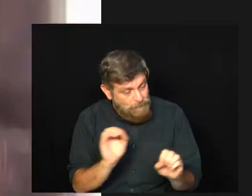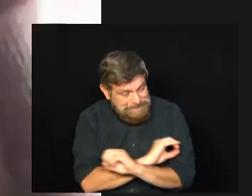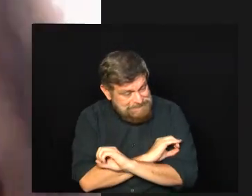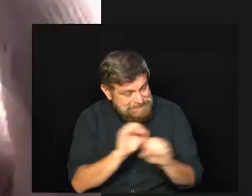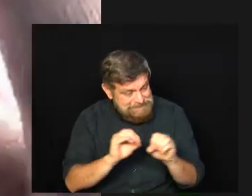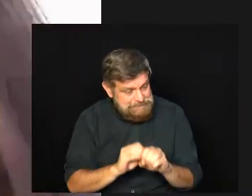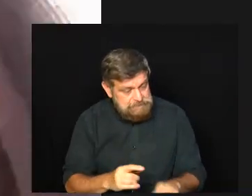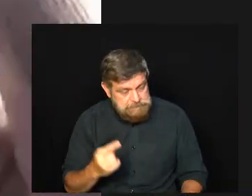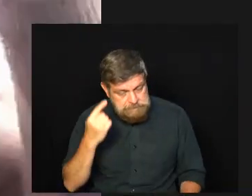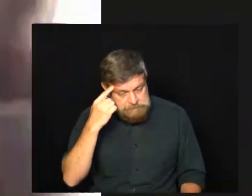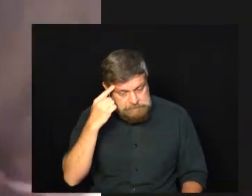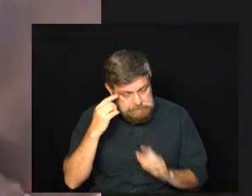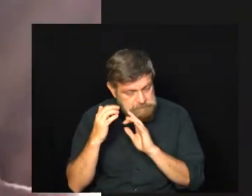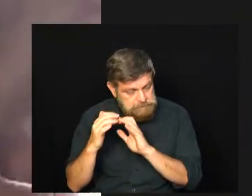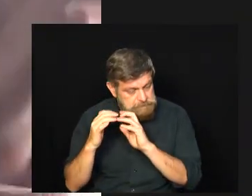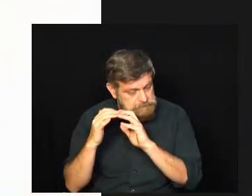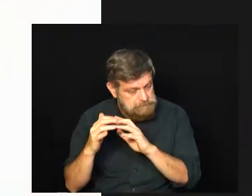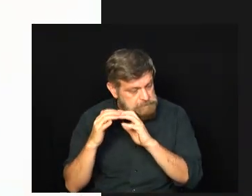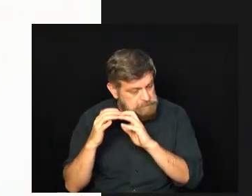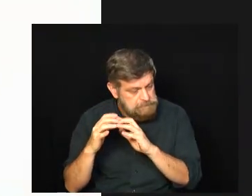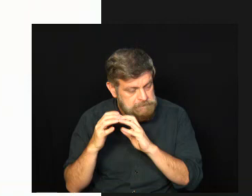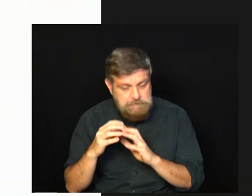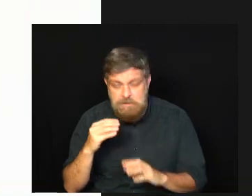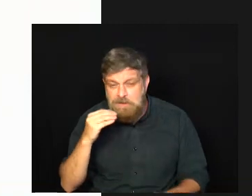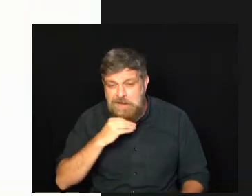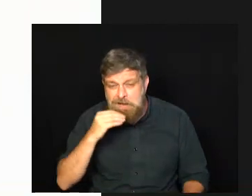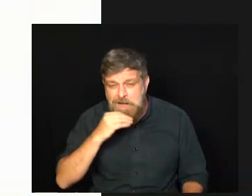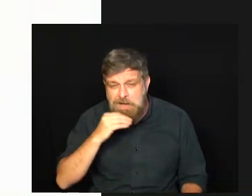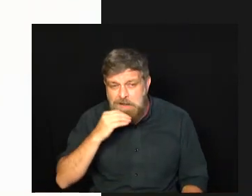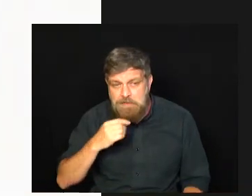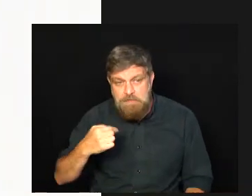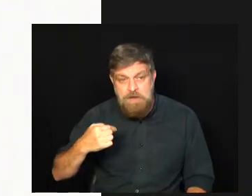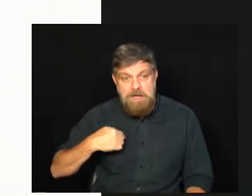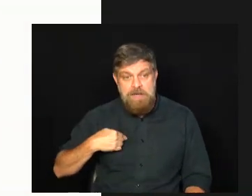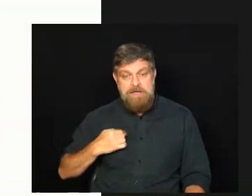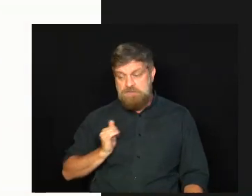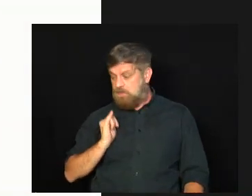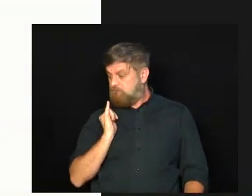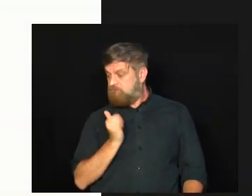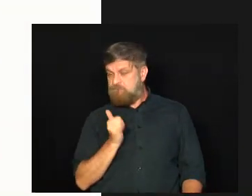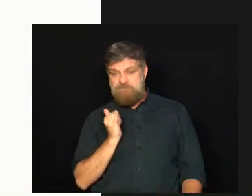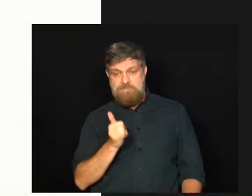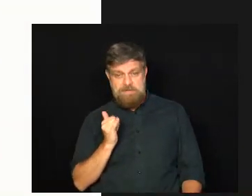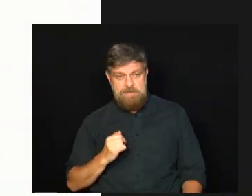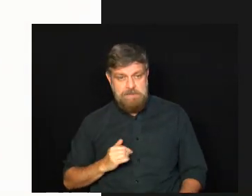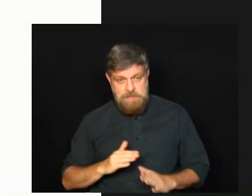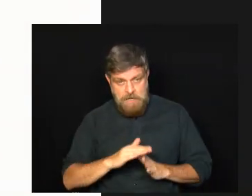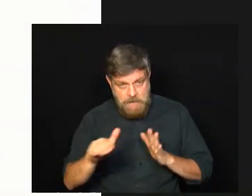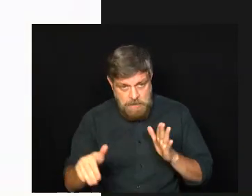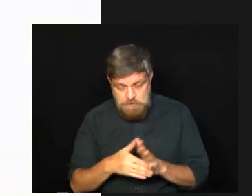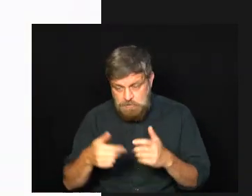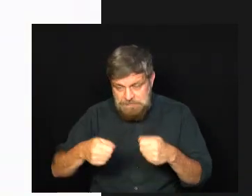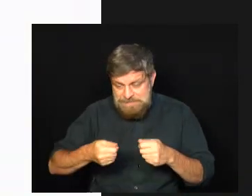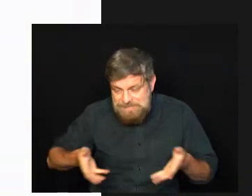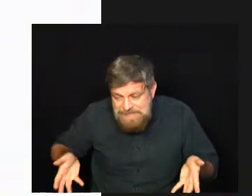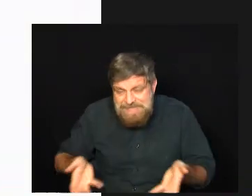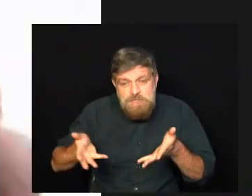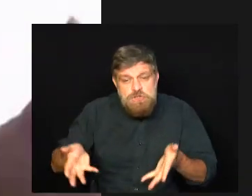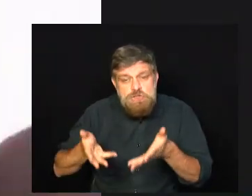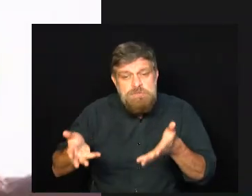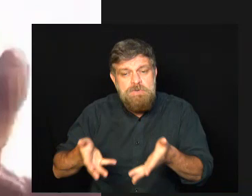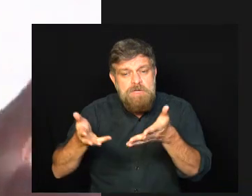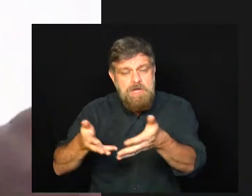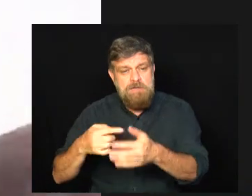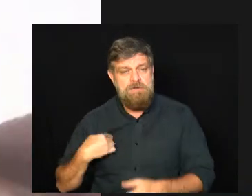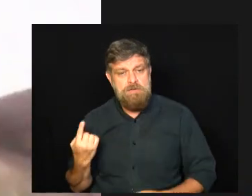O raciocínio não funciona. Por quê? É aquilo que eu disse no começo. Tudo precisa ser estimulado.